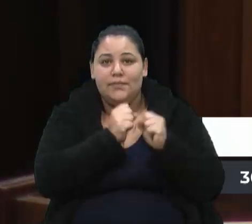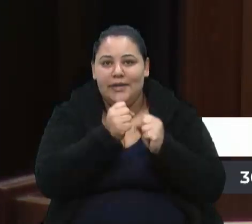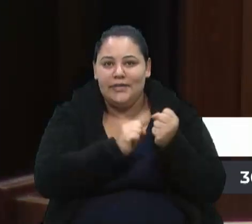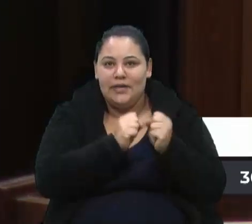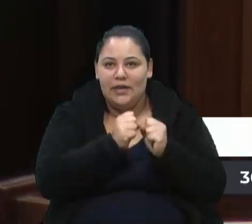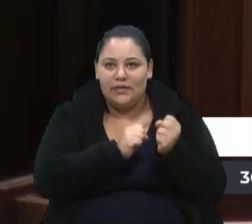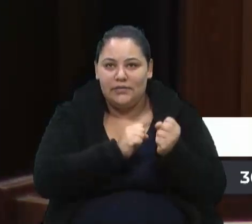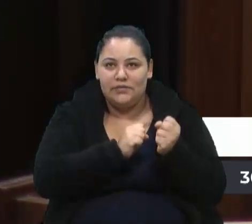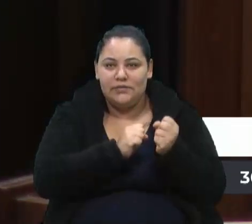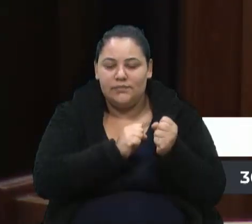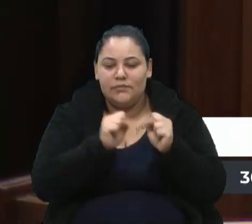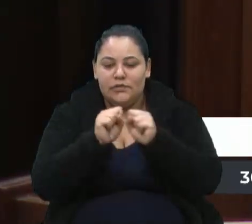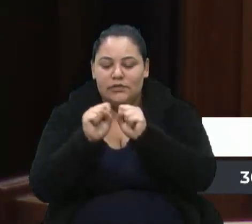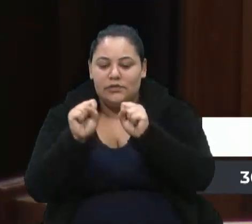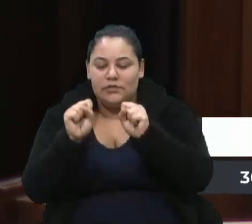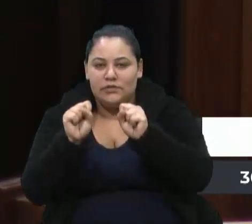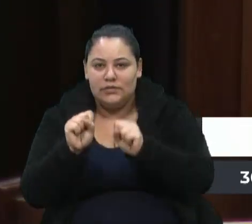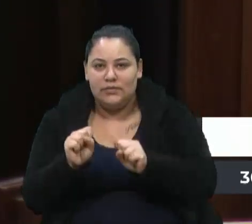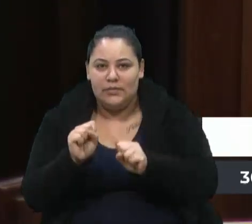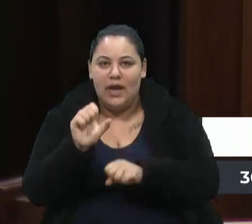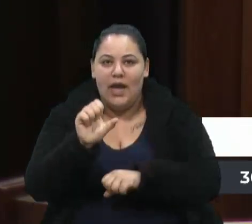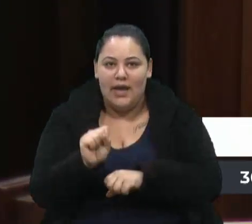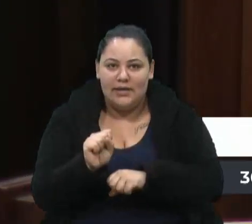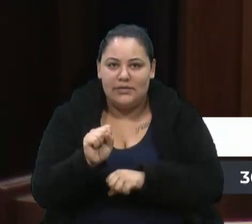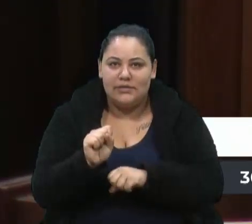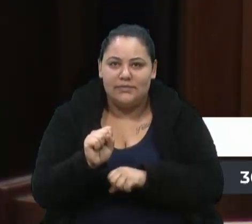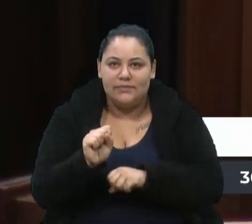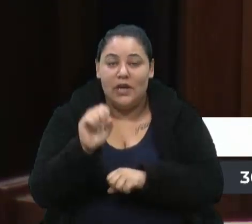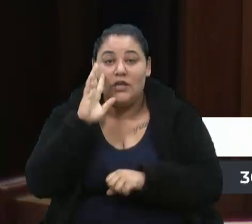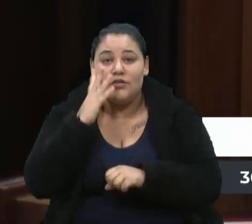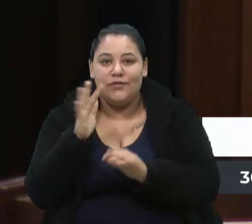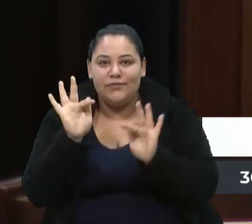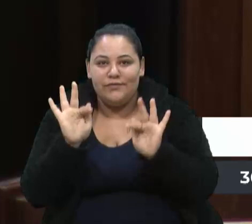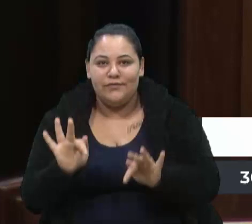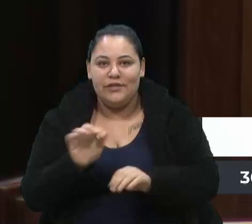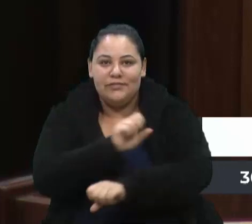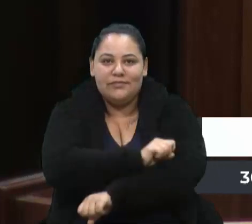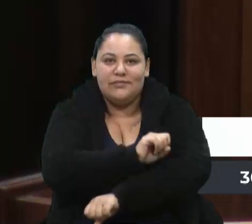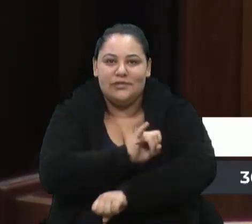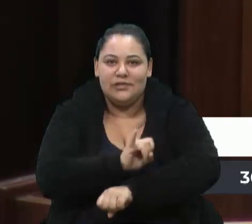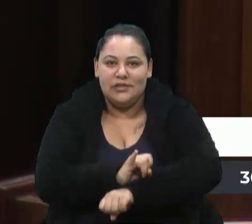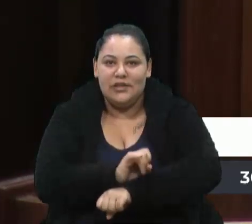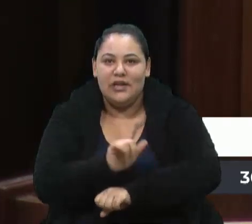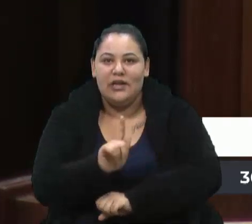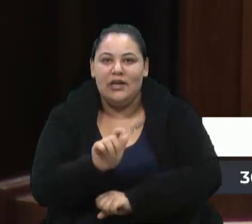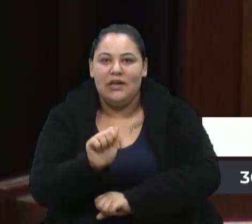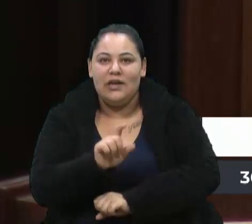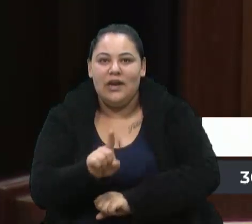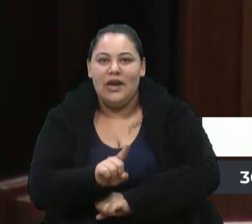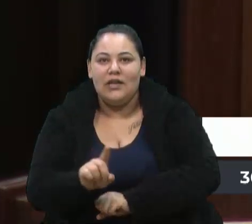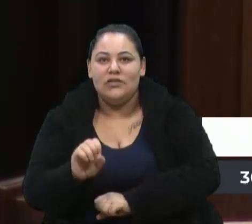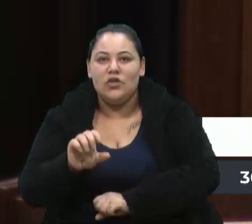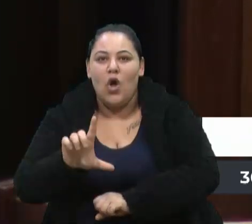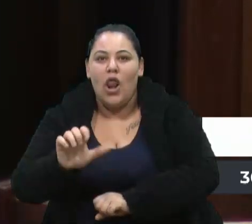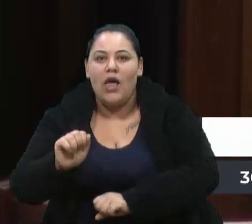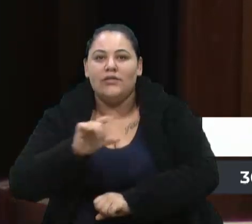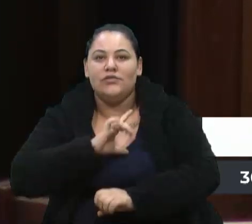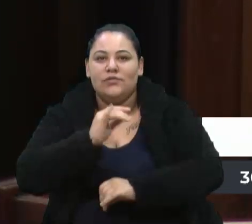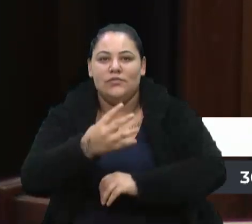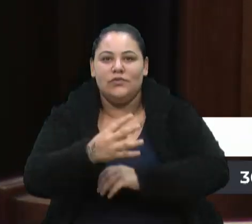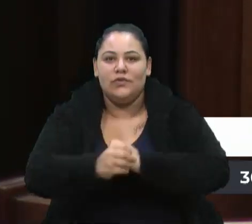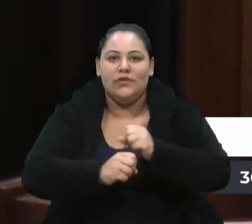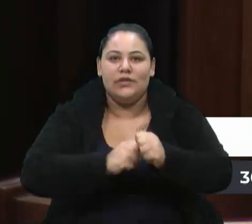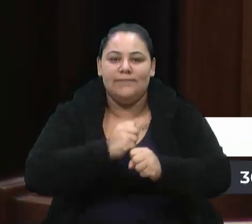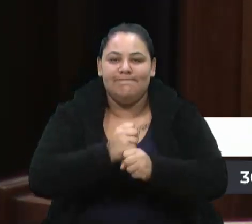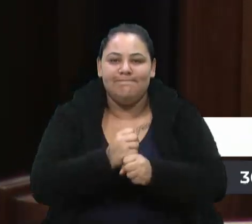e sistema S decidiram acabar com o SENAI em lugares que tinha 40 anos e colocar lá